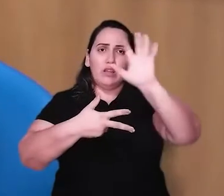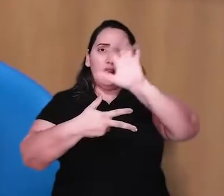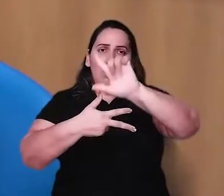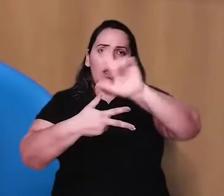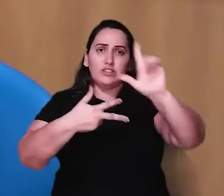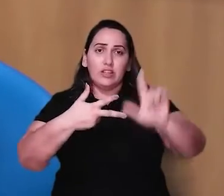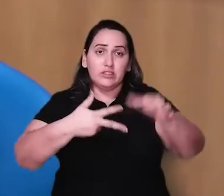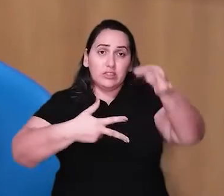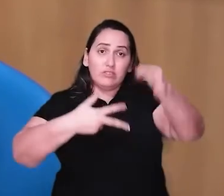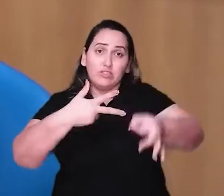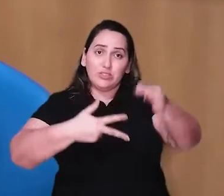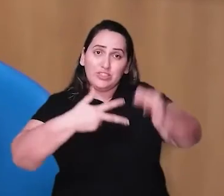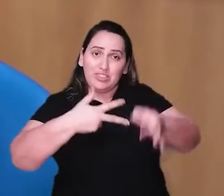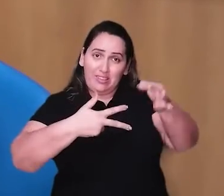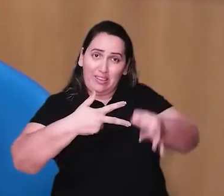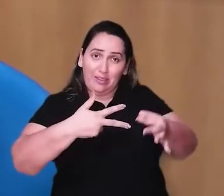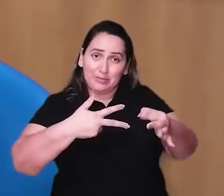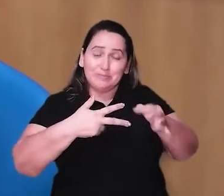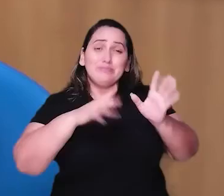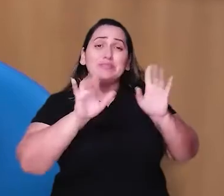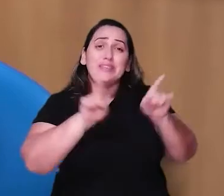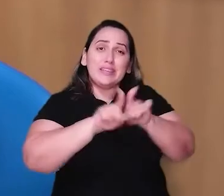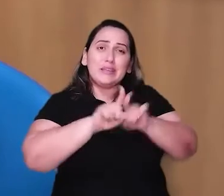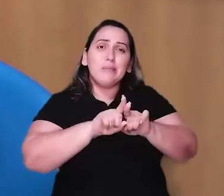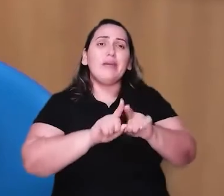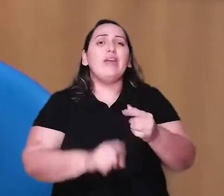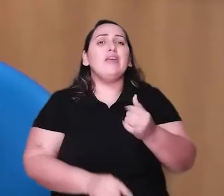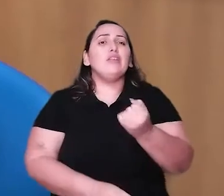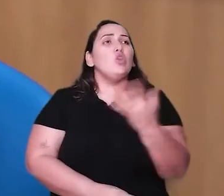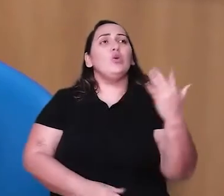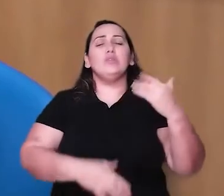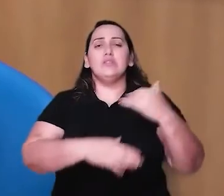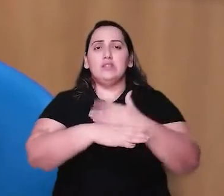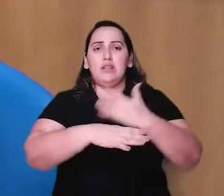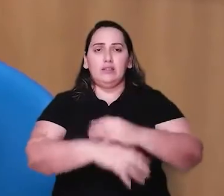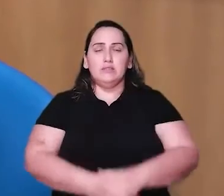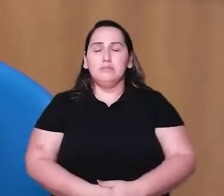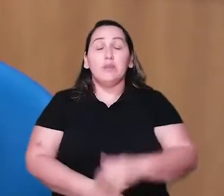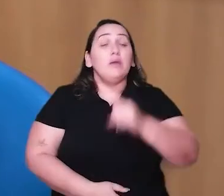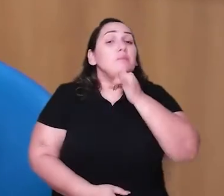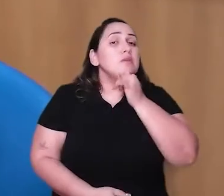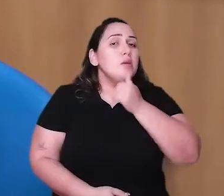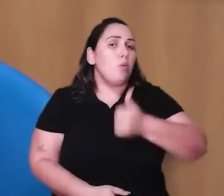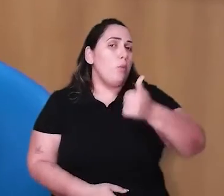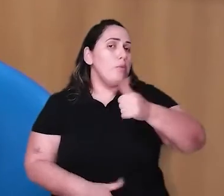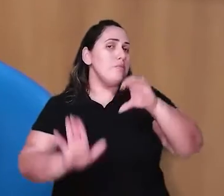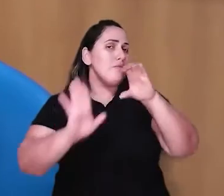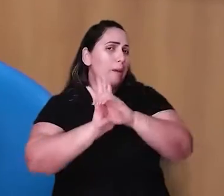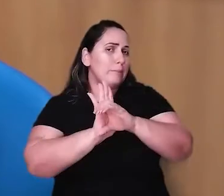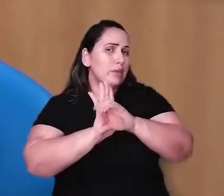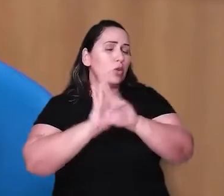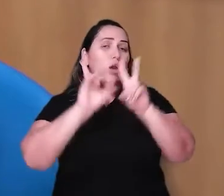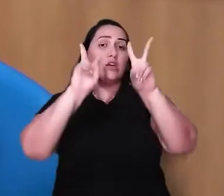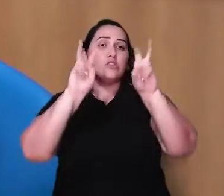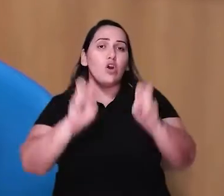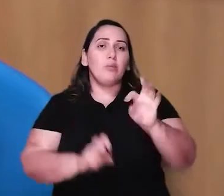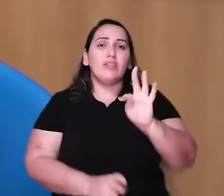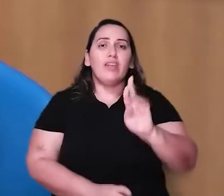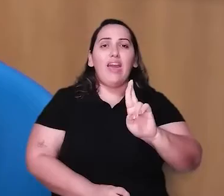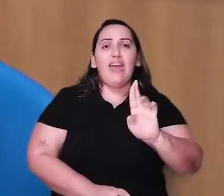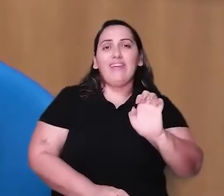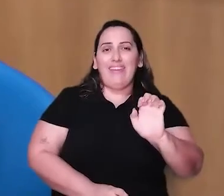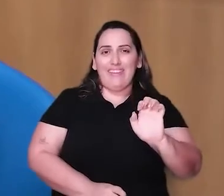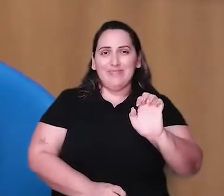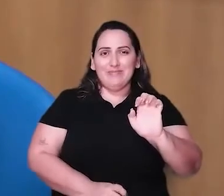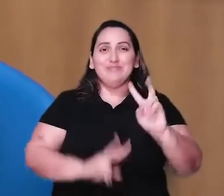será lançada, então, é um trabalho muito denso, é um trabalho muito completo, e eu recompilo, eu trago a história de